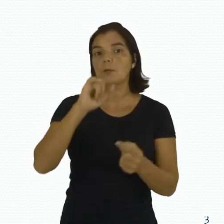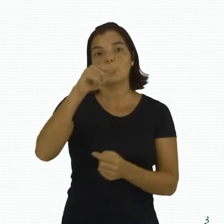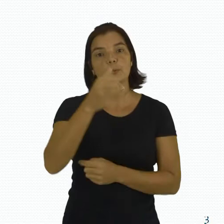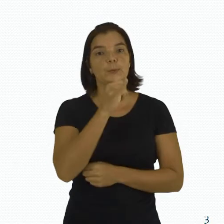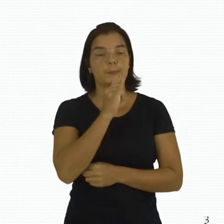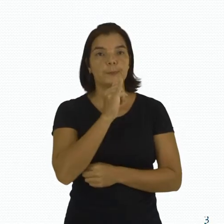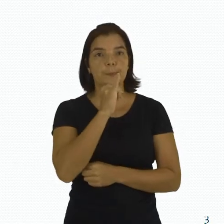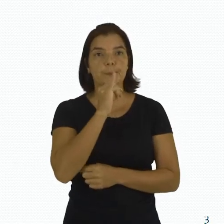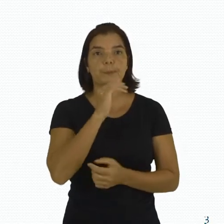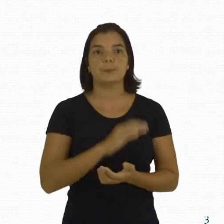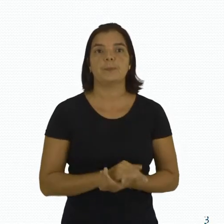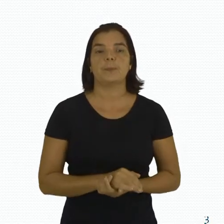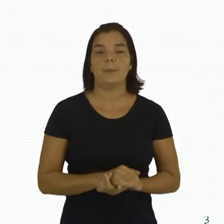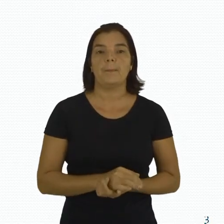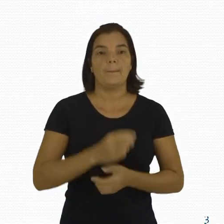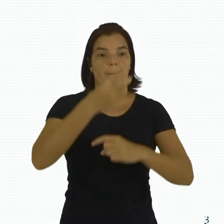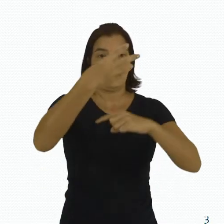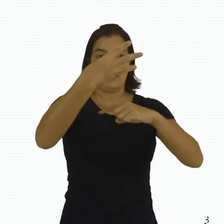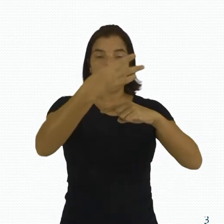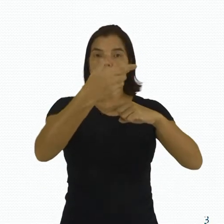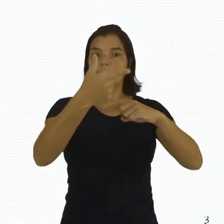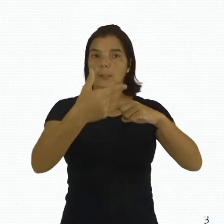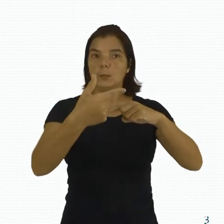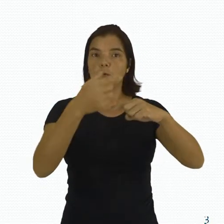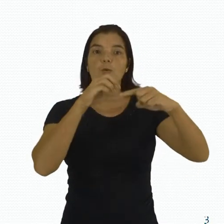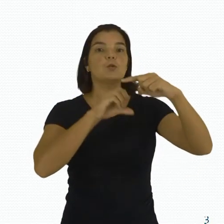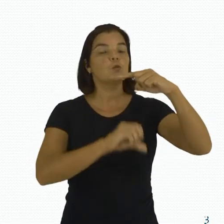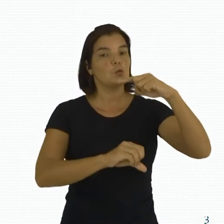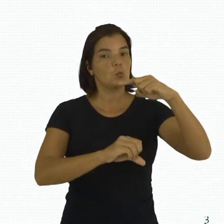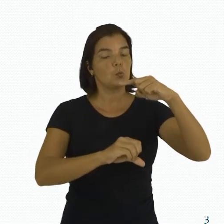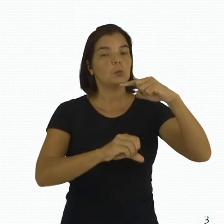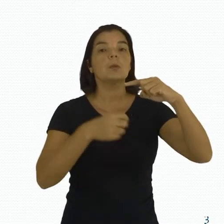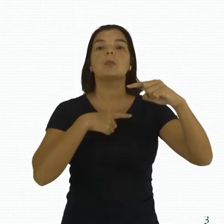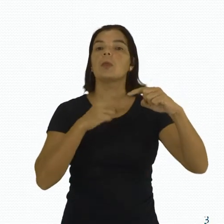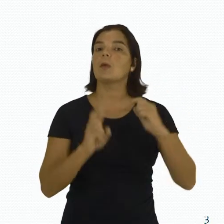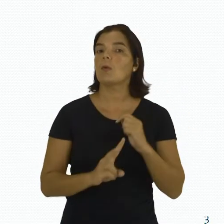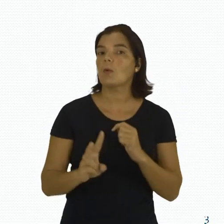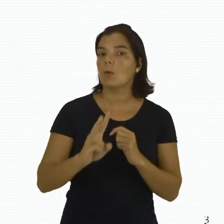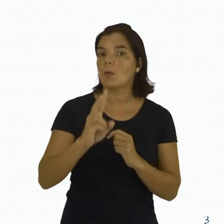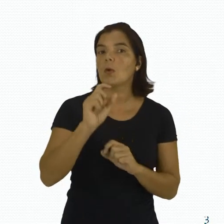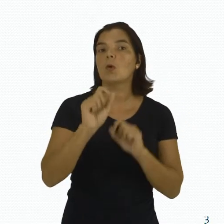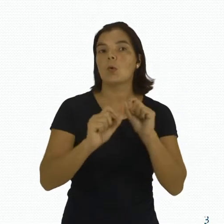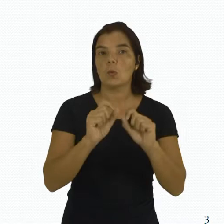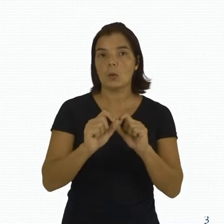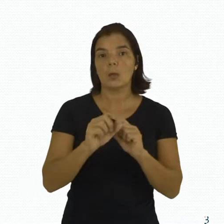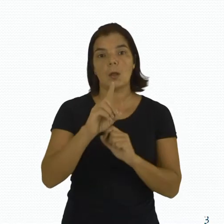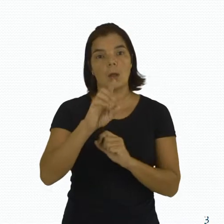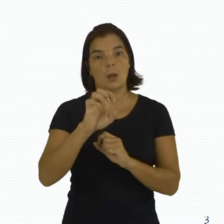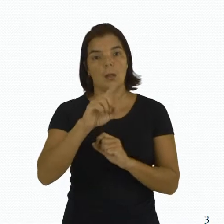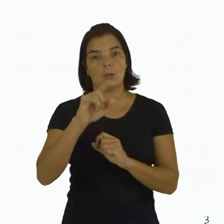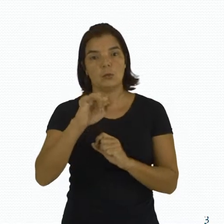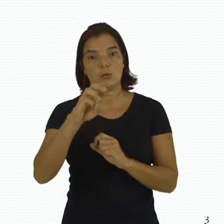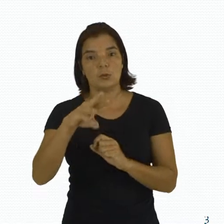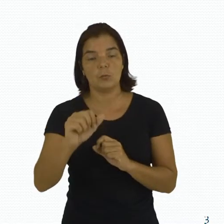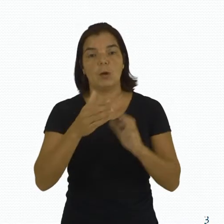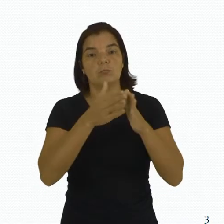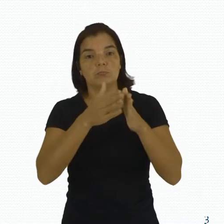exemplo. A fração 32 sobre 9 tem como valor, né, a dízima periódica